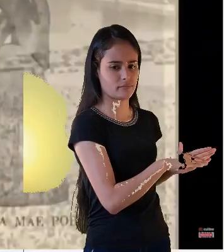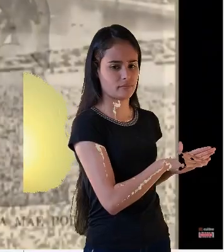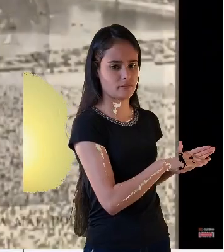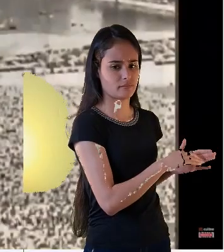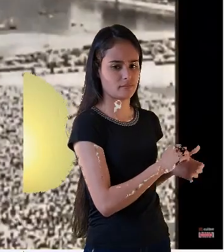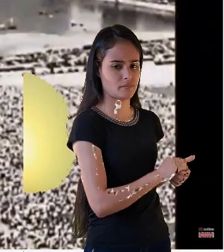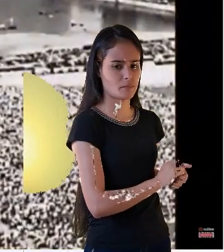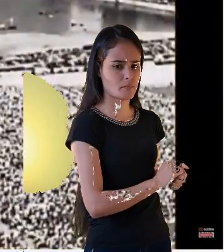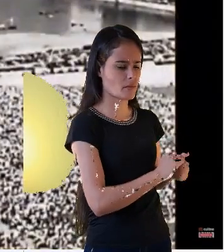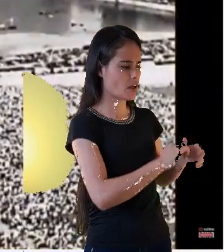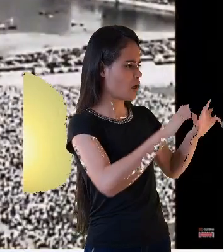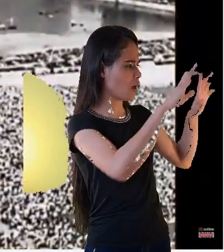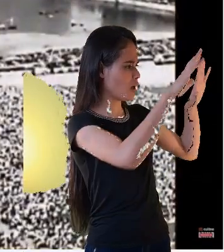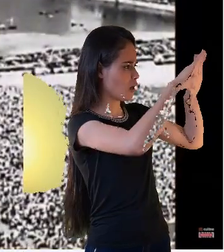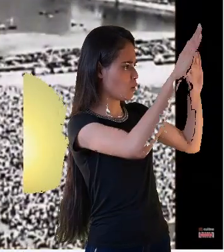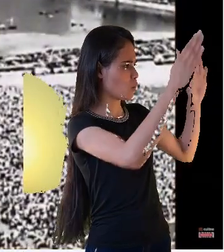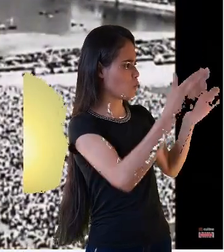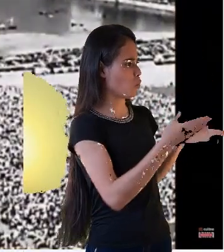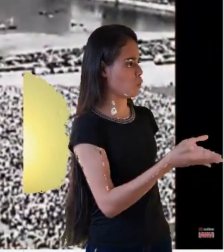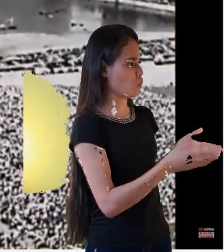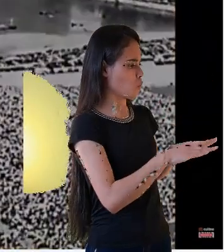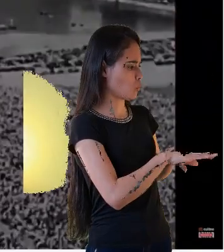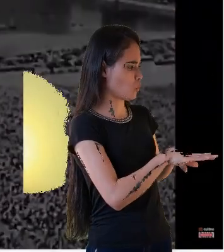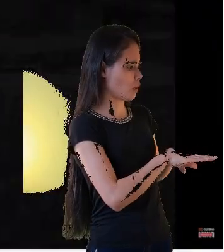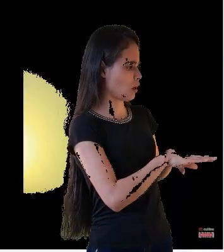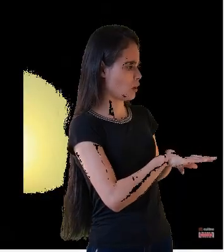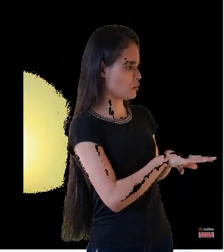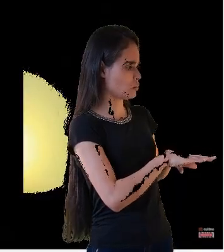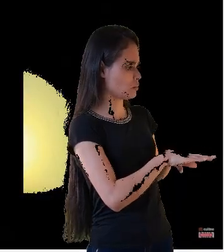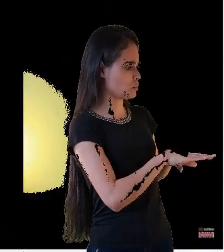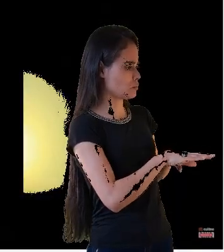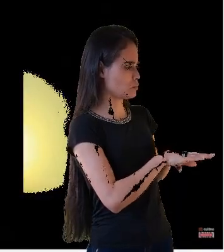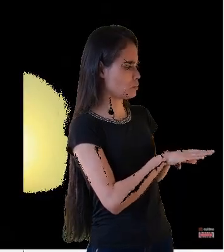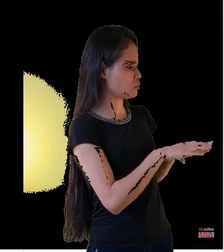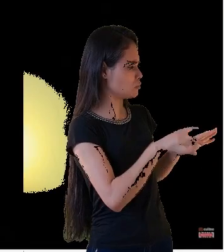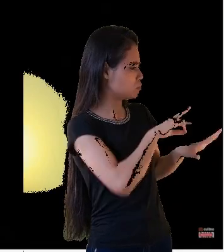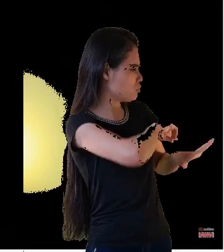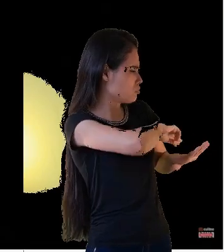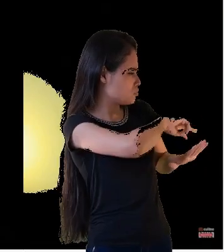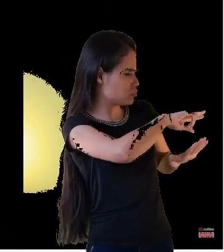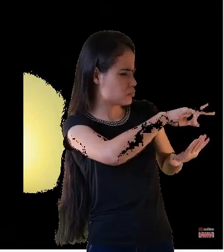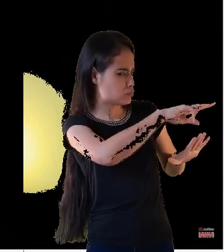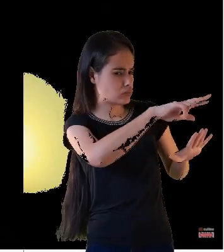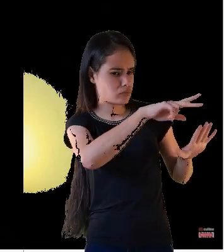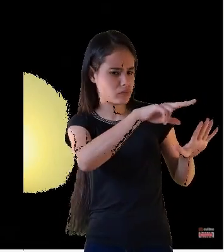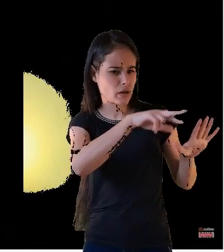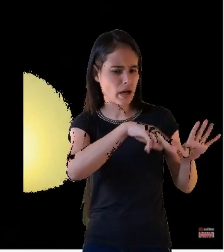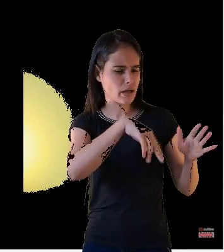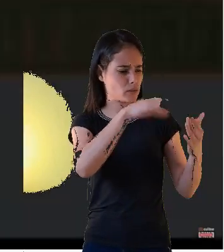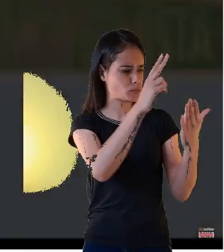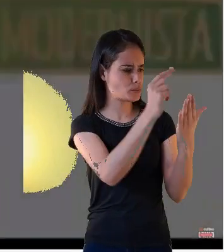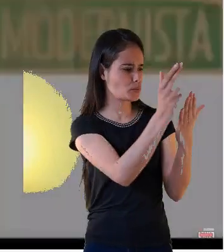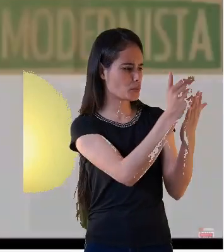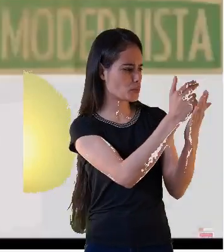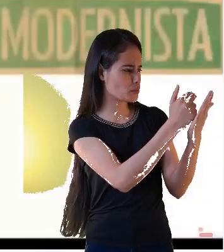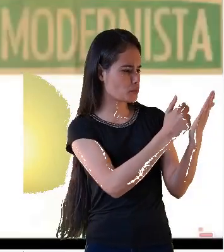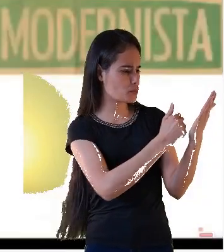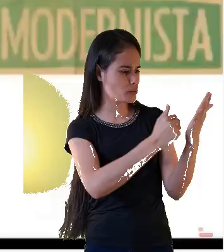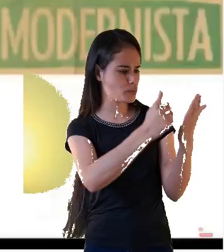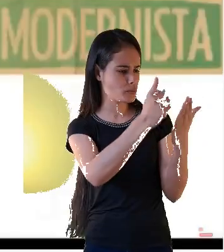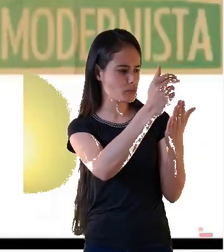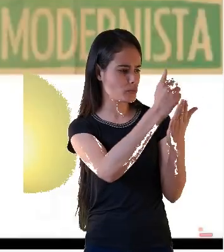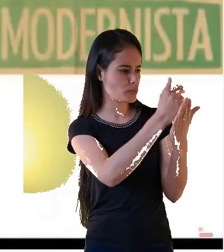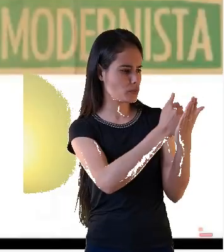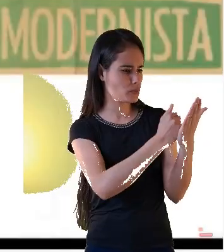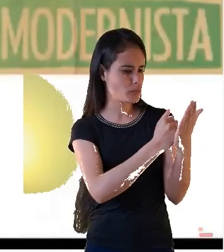quando acontecia no Rio de Janeiro o 36º Congresso Eucarístico Internacional, o Teatro Experimental do Negro